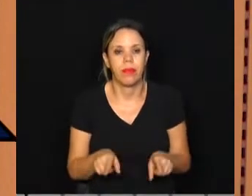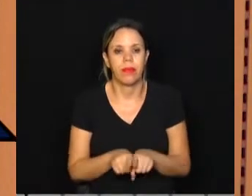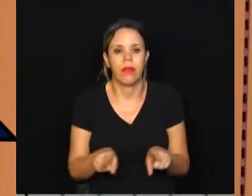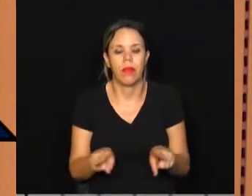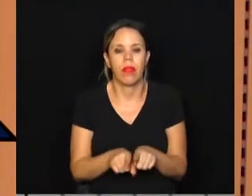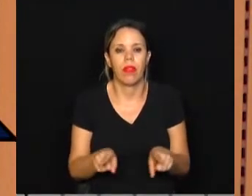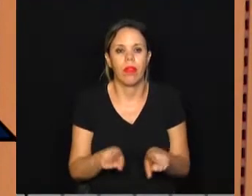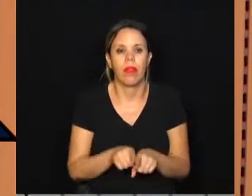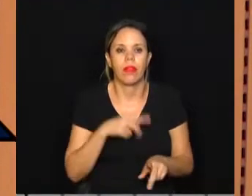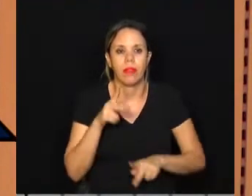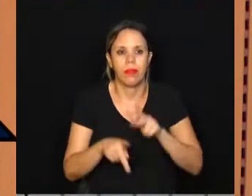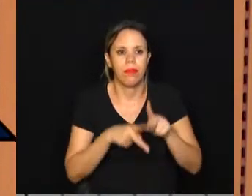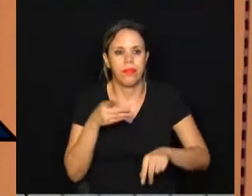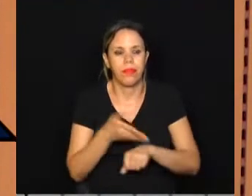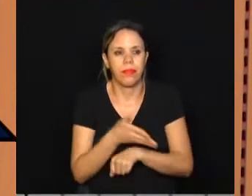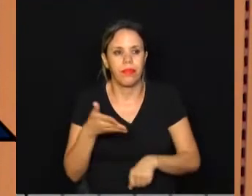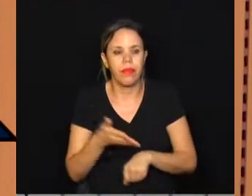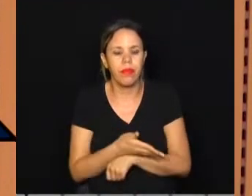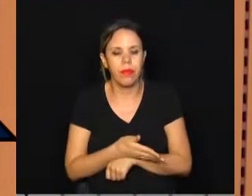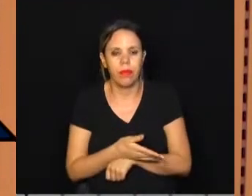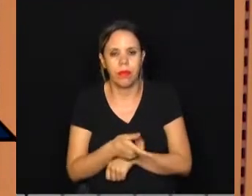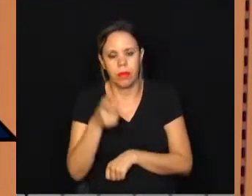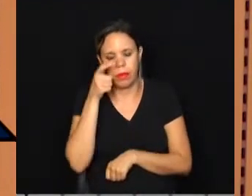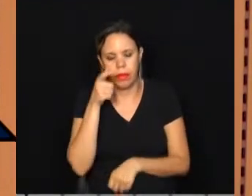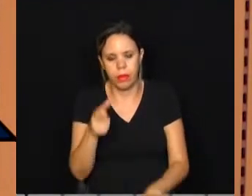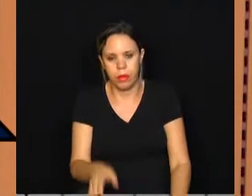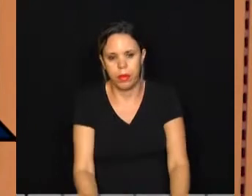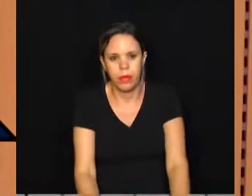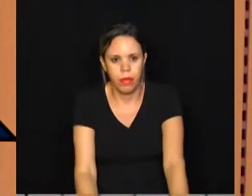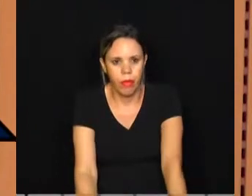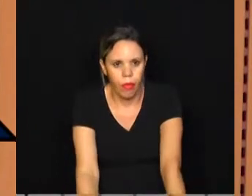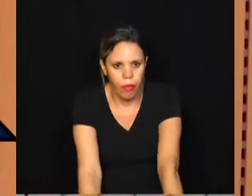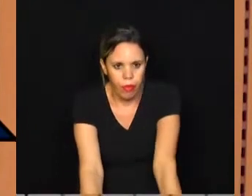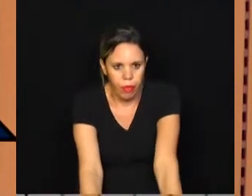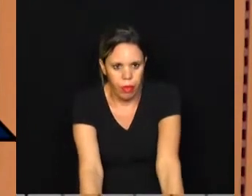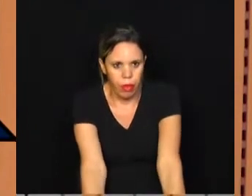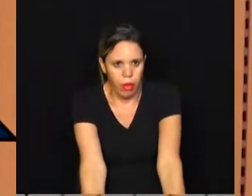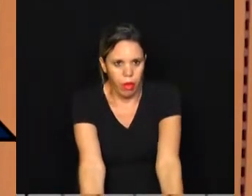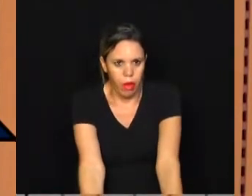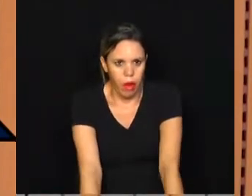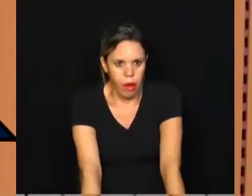dos telespectadores, enfim, o pessoal que está nos acompanhando. Então, vamos lá.